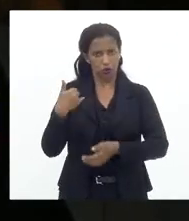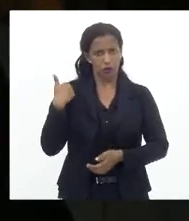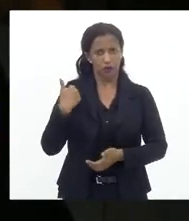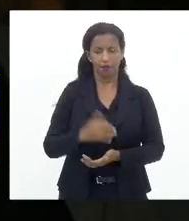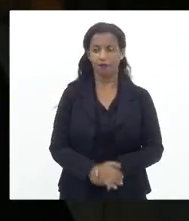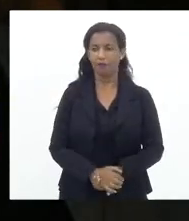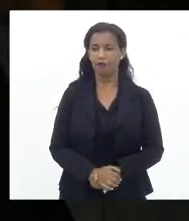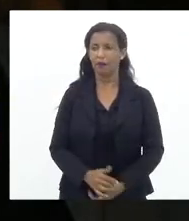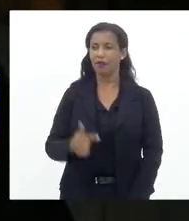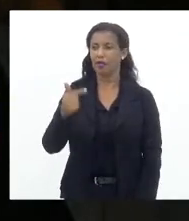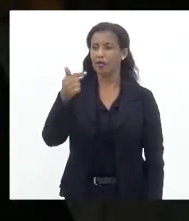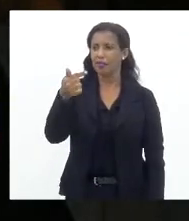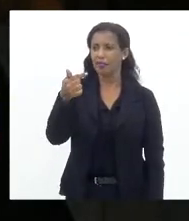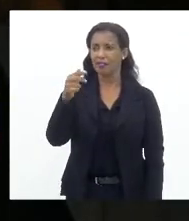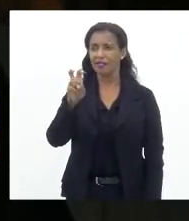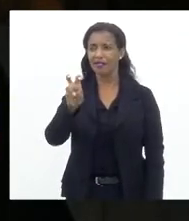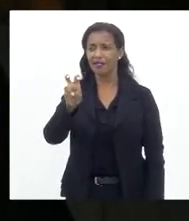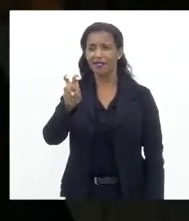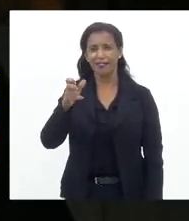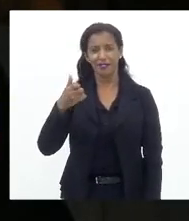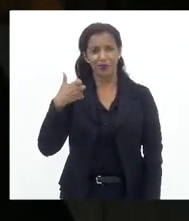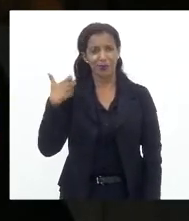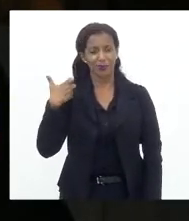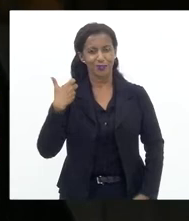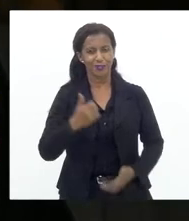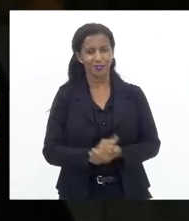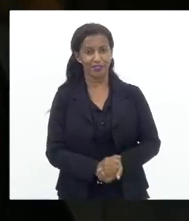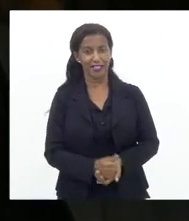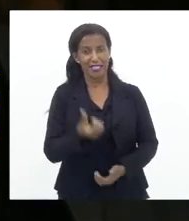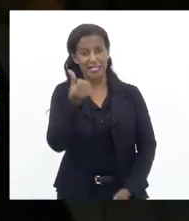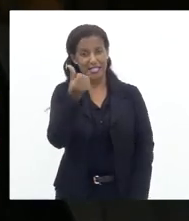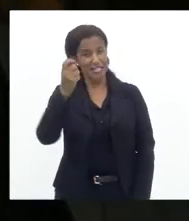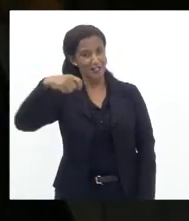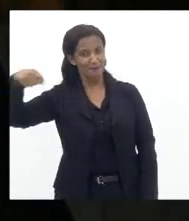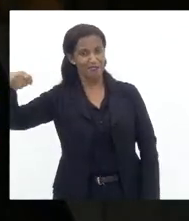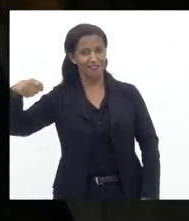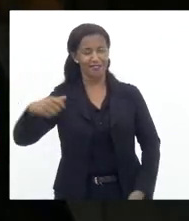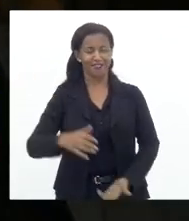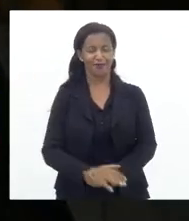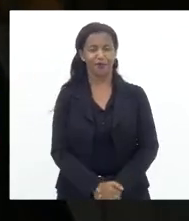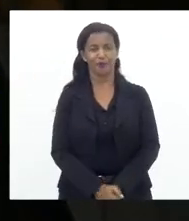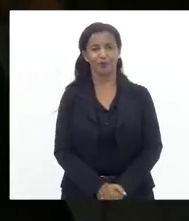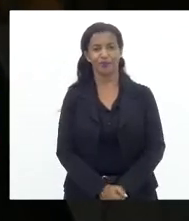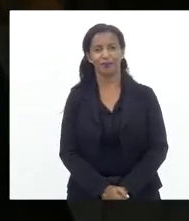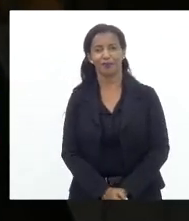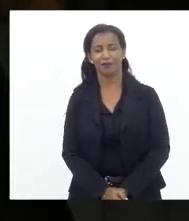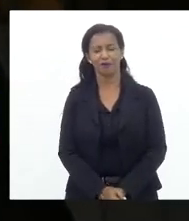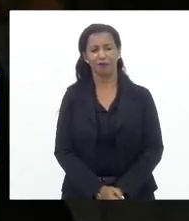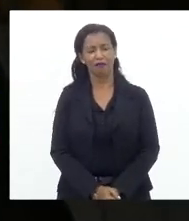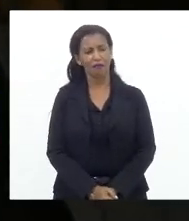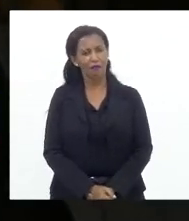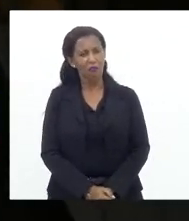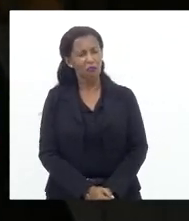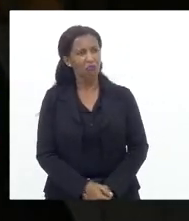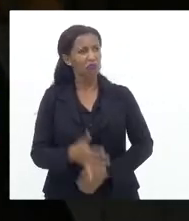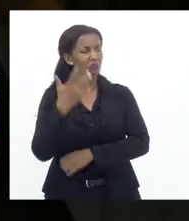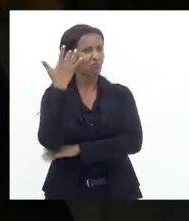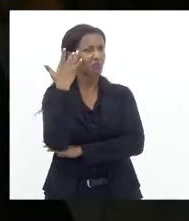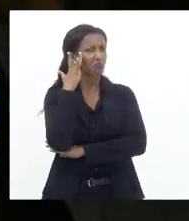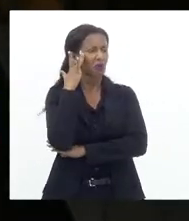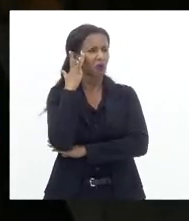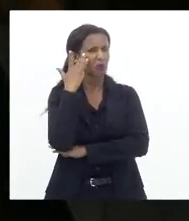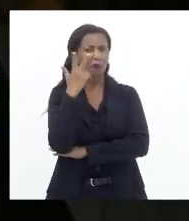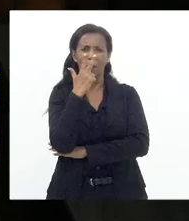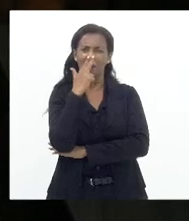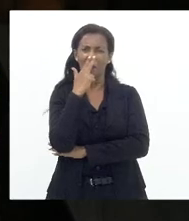né 75 anos e 6 meses Ah tá Pô eu achei que você